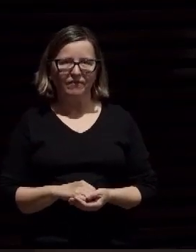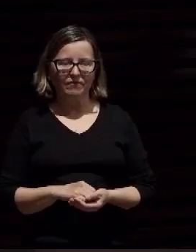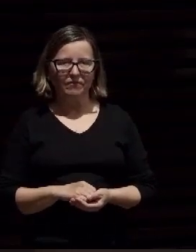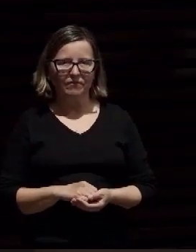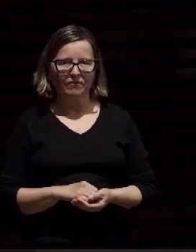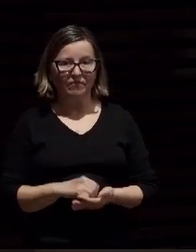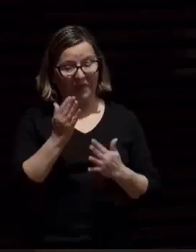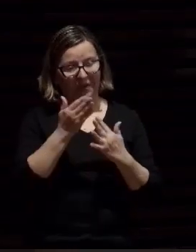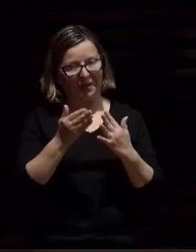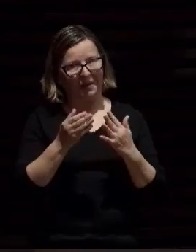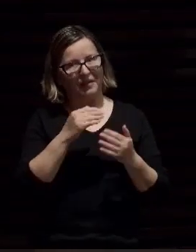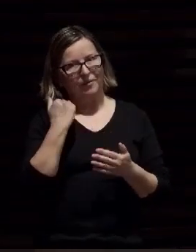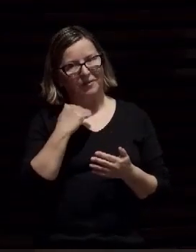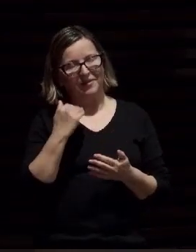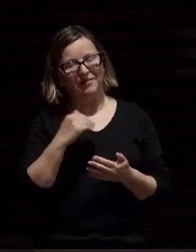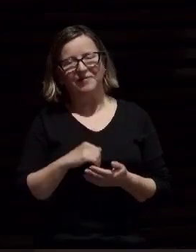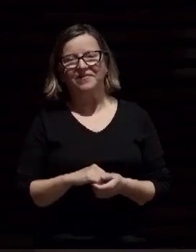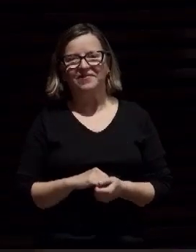dentre os mortos.